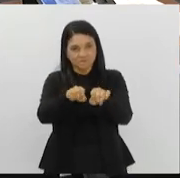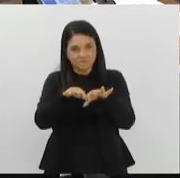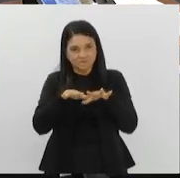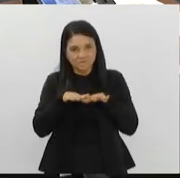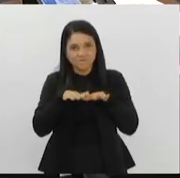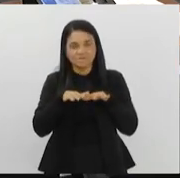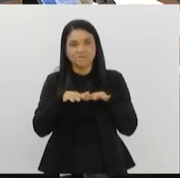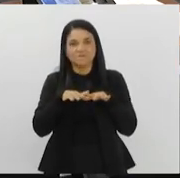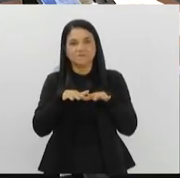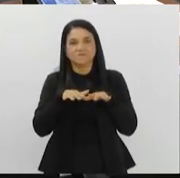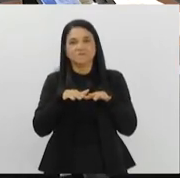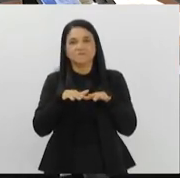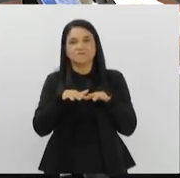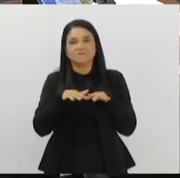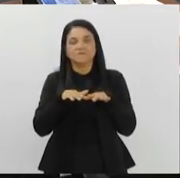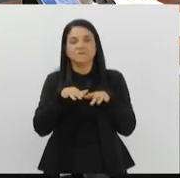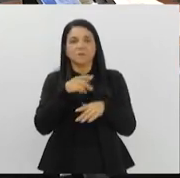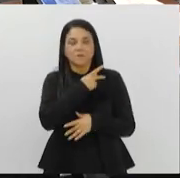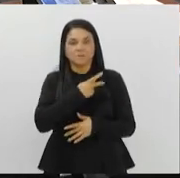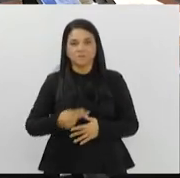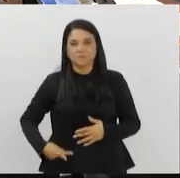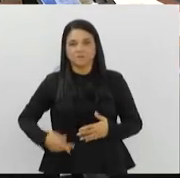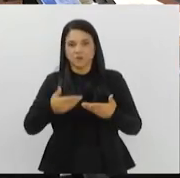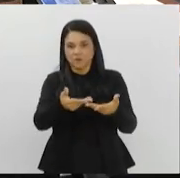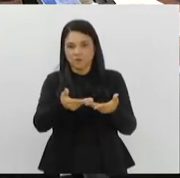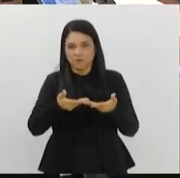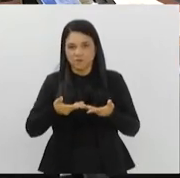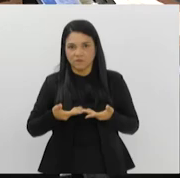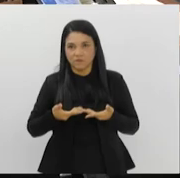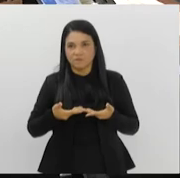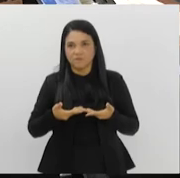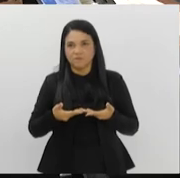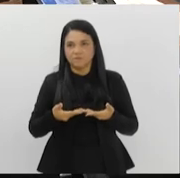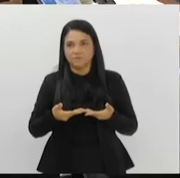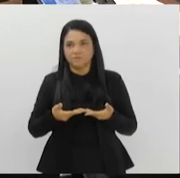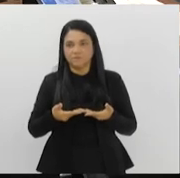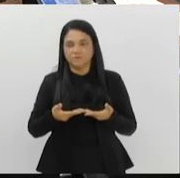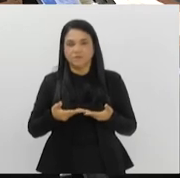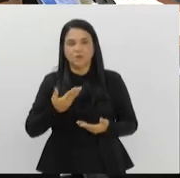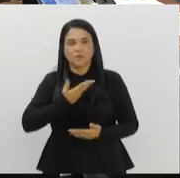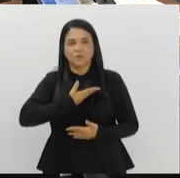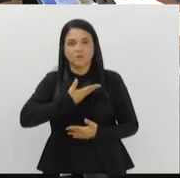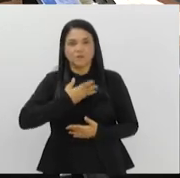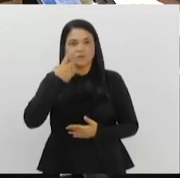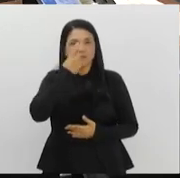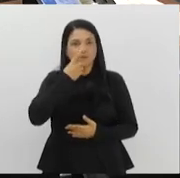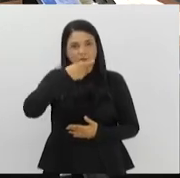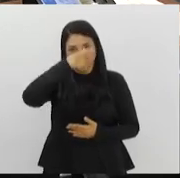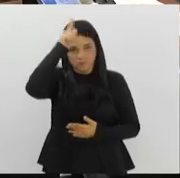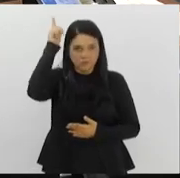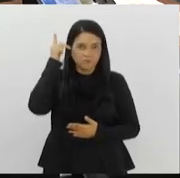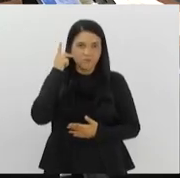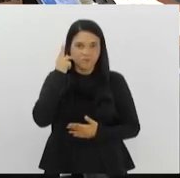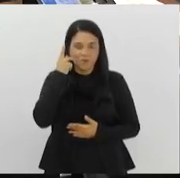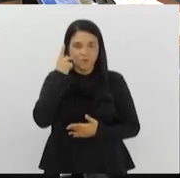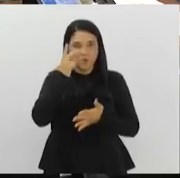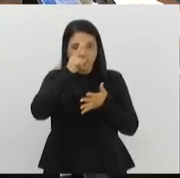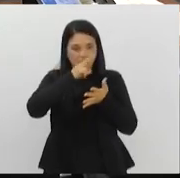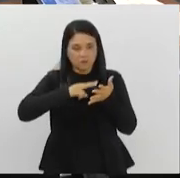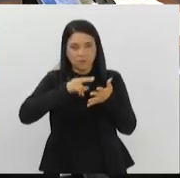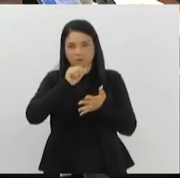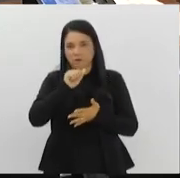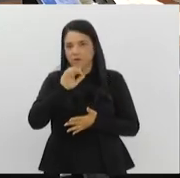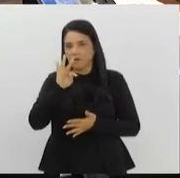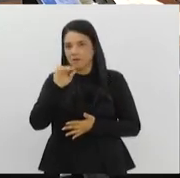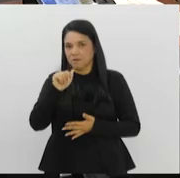aberta a sessão. A presidência convida o querido amigo deputado Luiz Paulo para fazer a leitura da ata